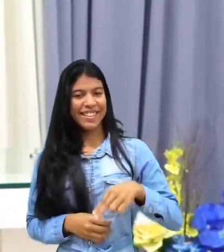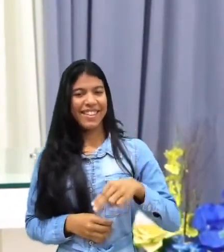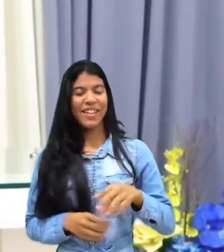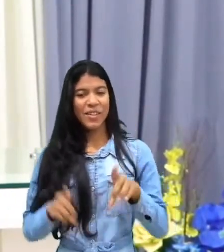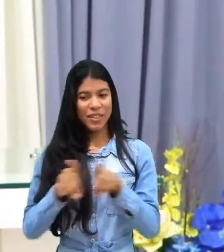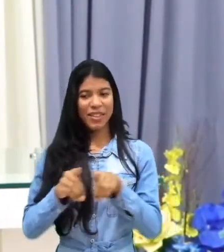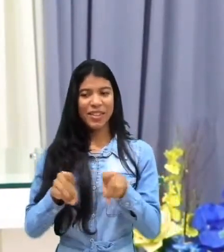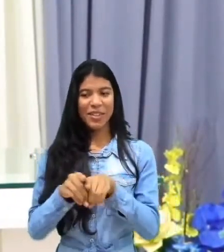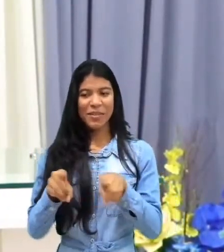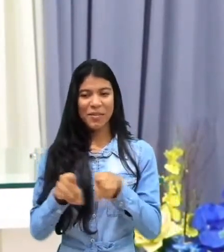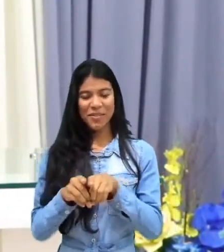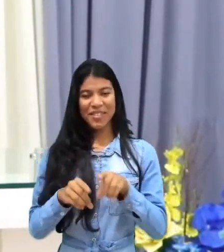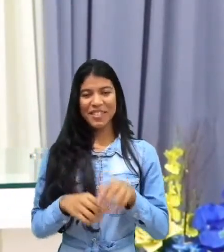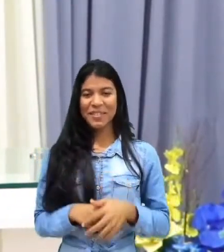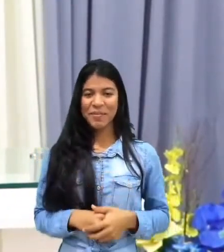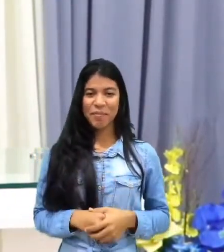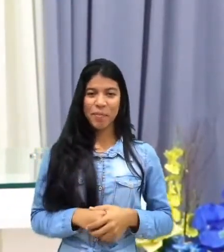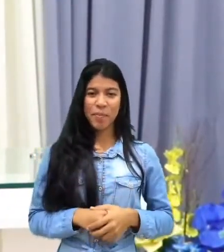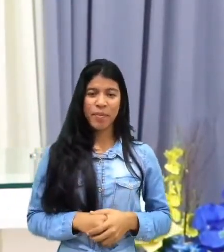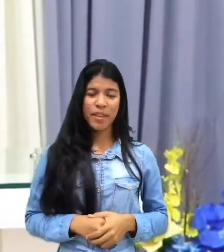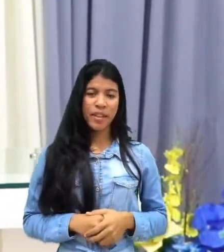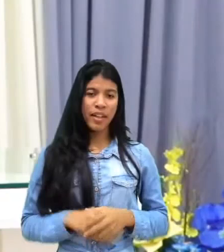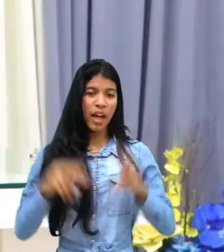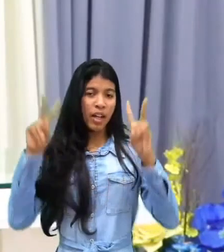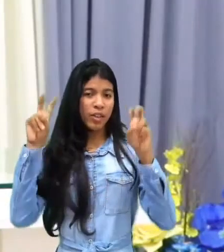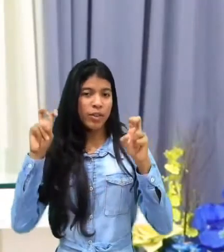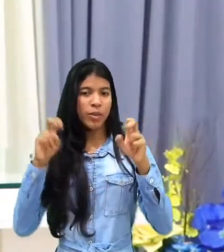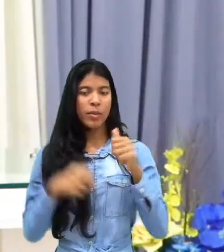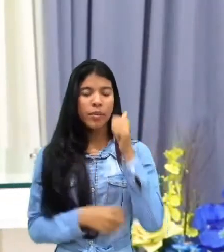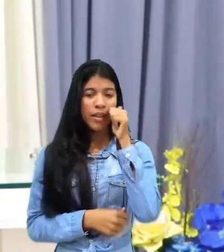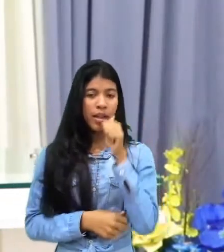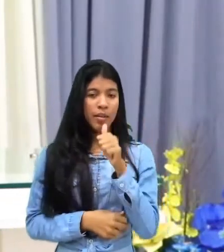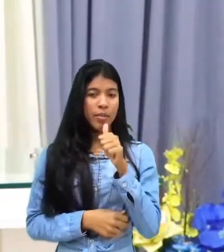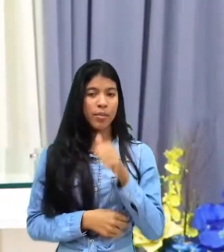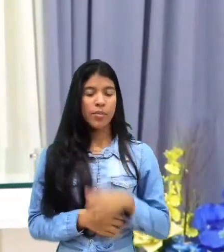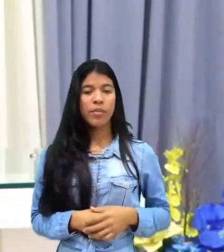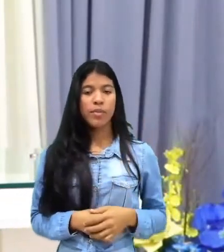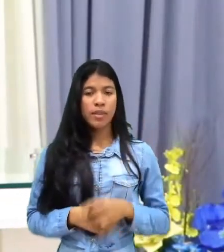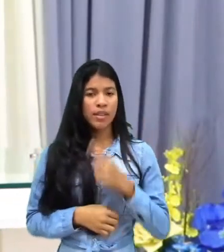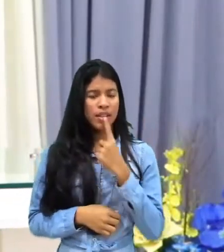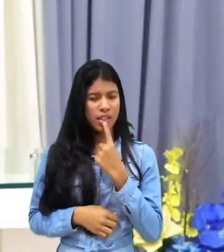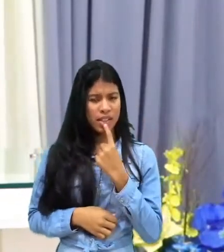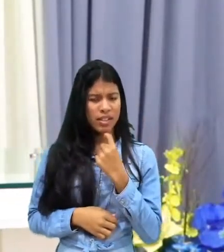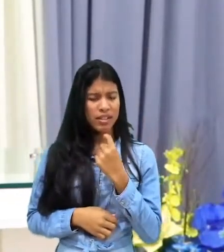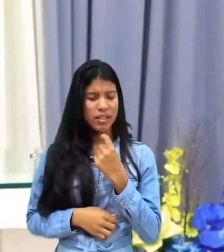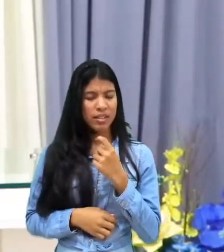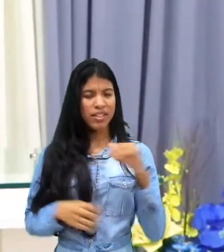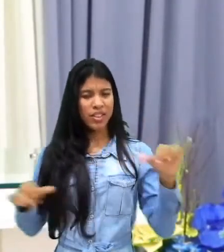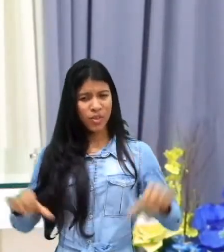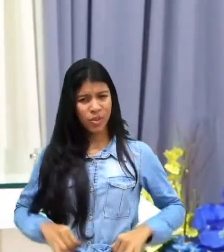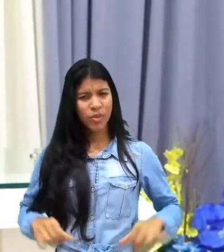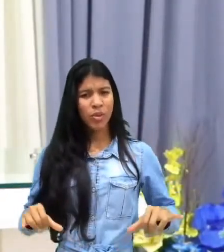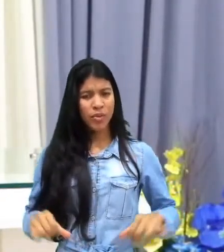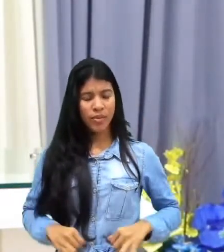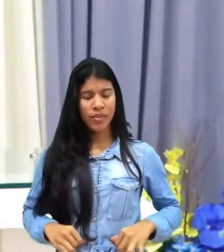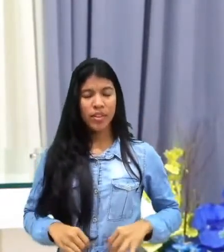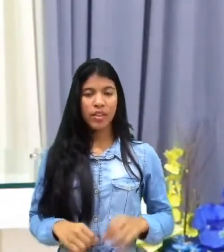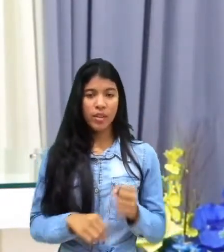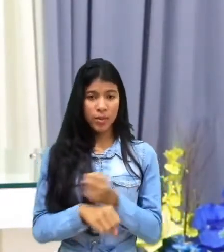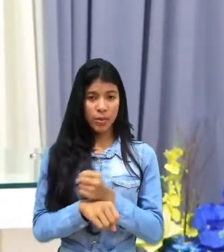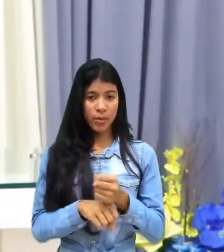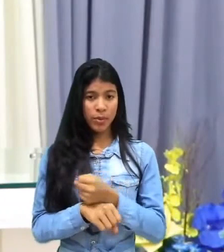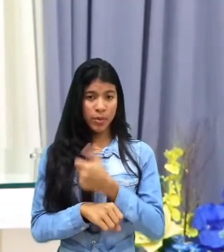Cantando sobre a mulher do fluxo de sangue que sofria 12 anos. E isto tudo ainda está impactando